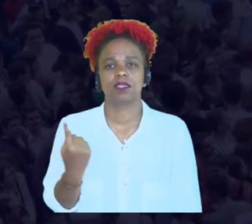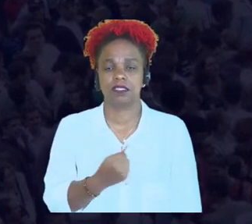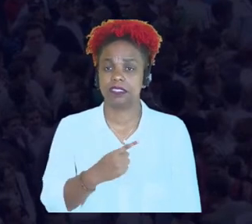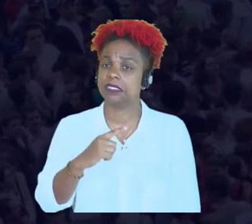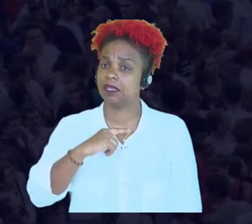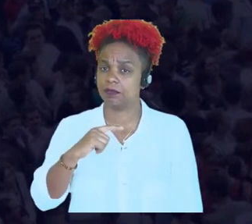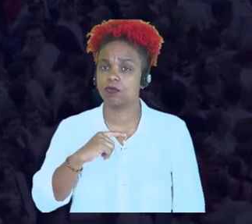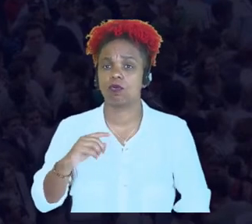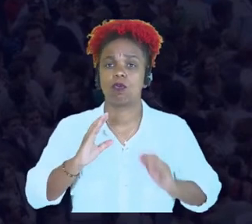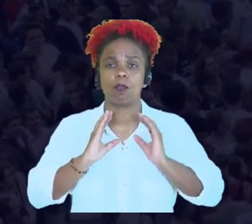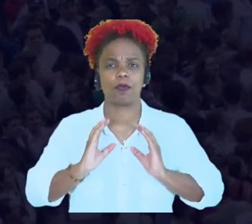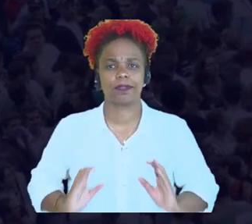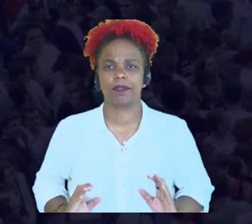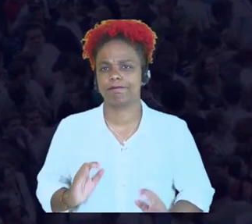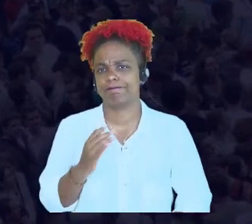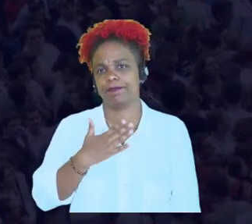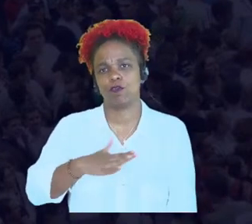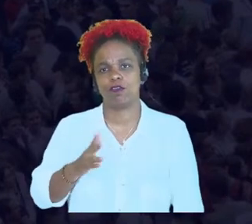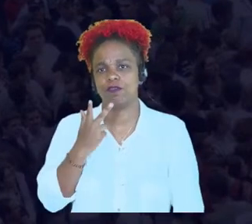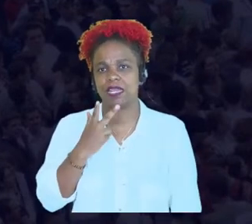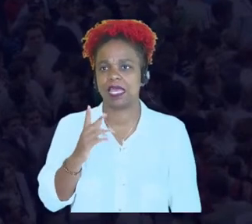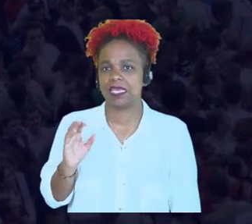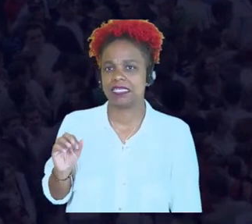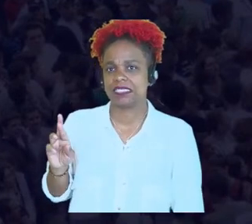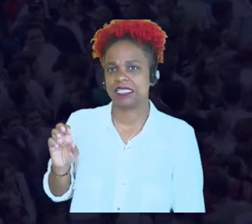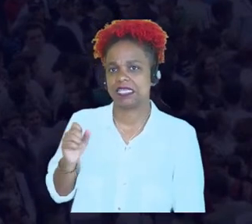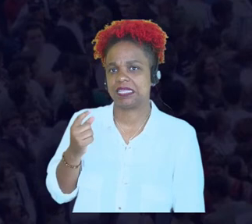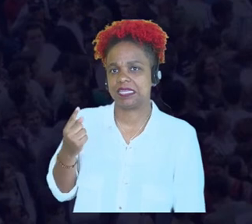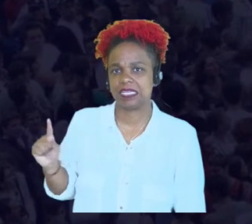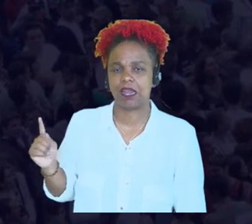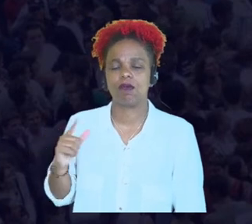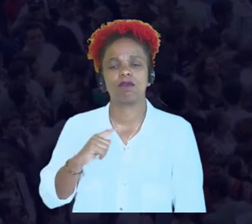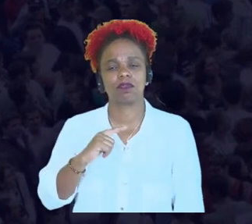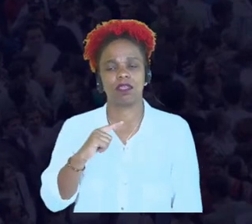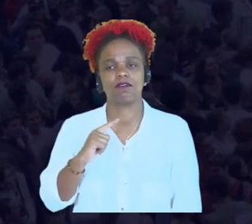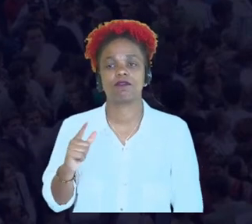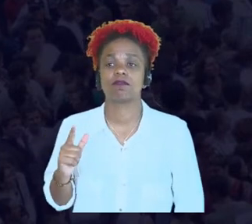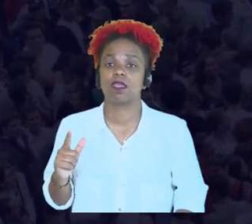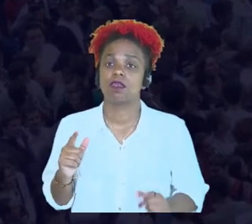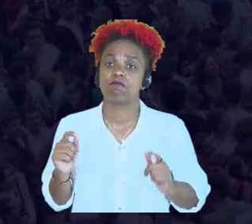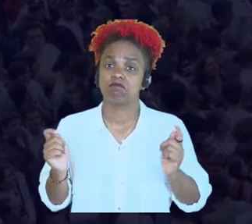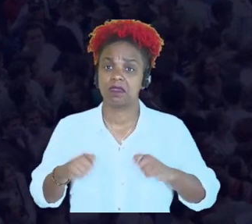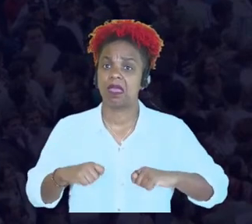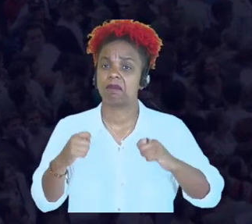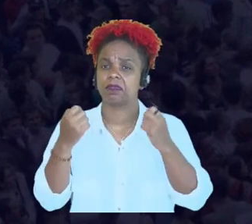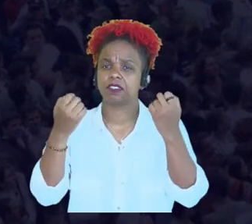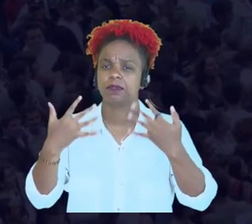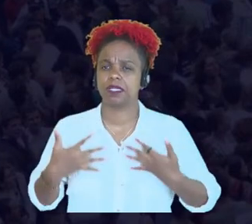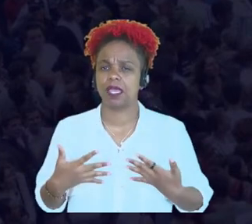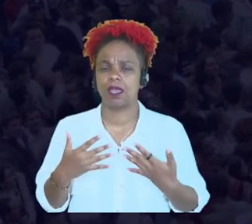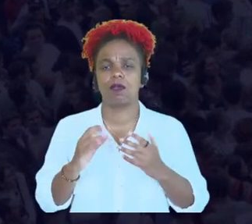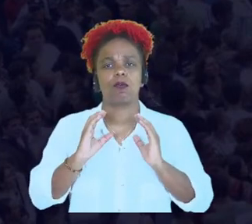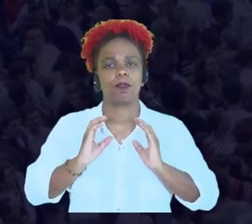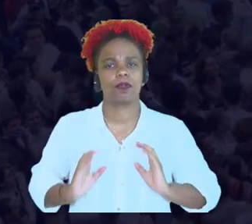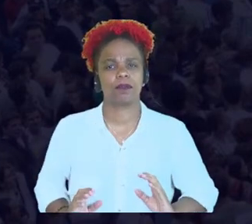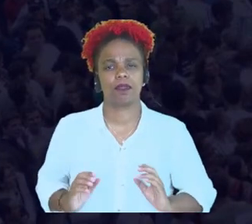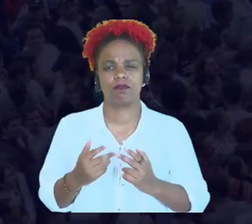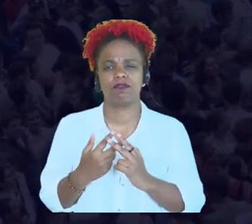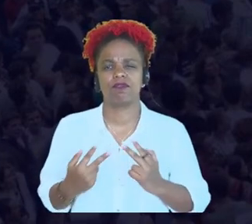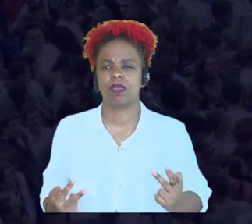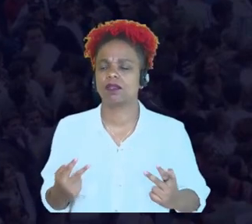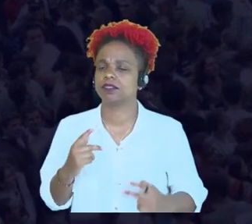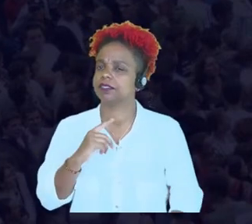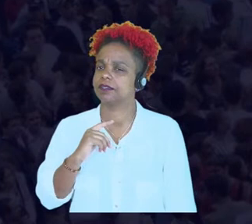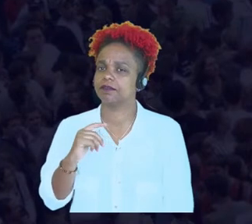têm um comportamento, eu não gosto muito do termo centrão, mas eu acho que ele ajuda a explicar diversos comportamentos de parlamentares, que é